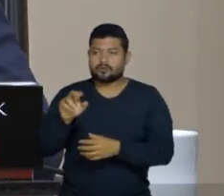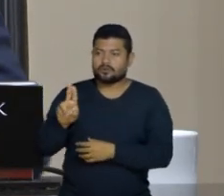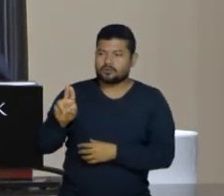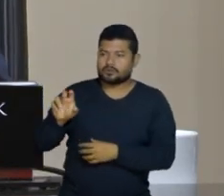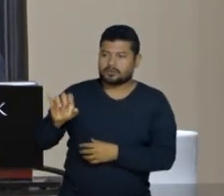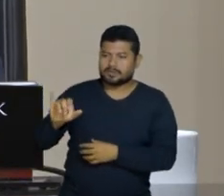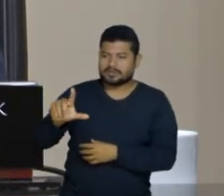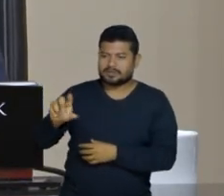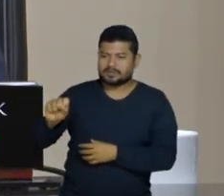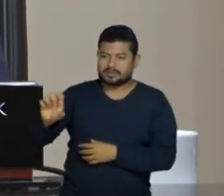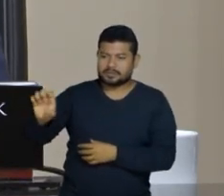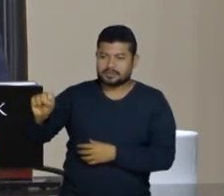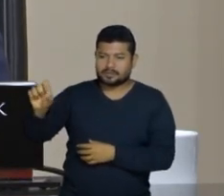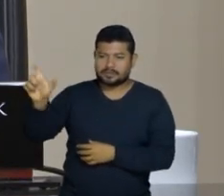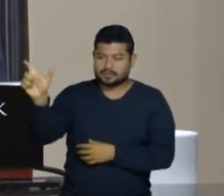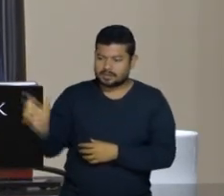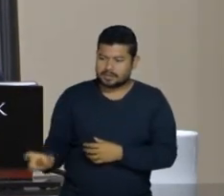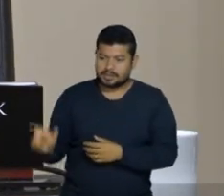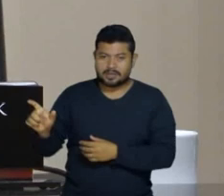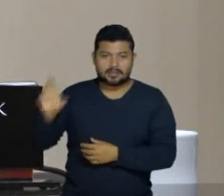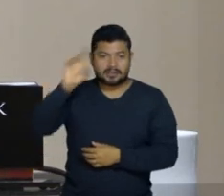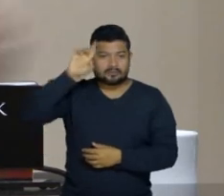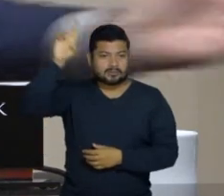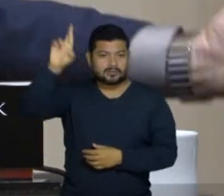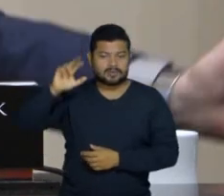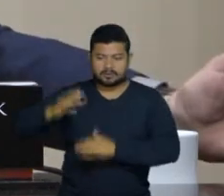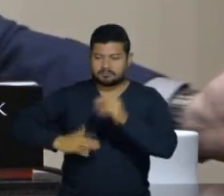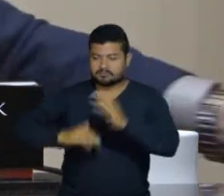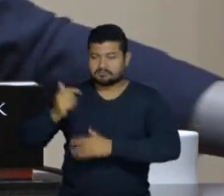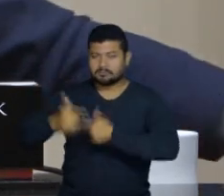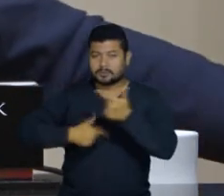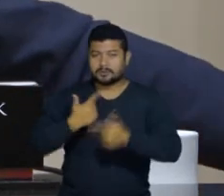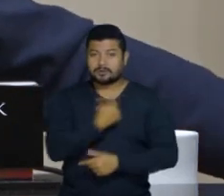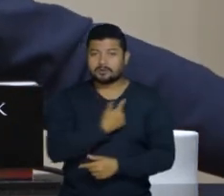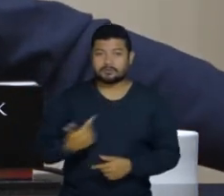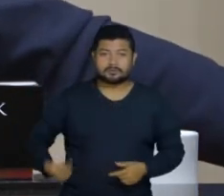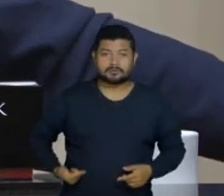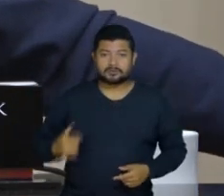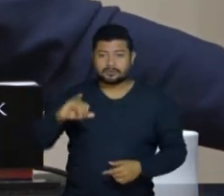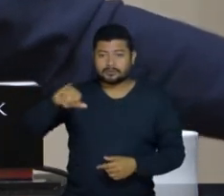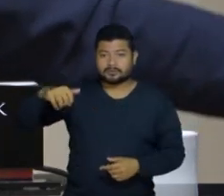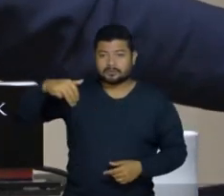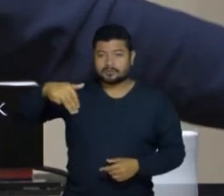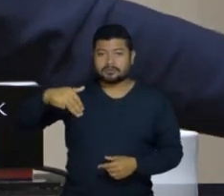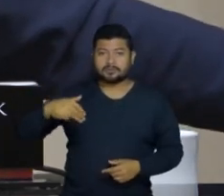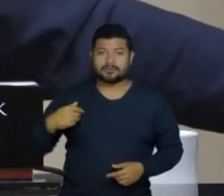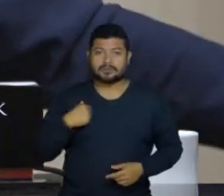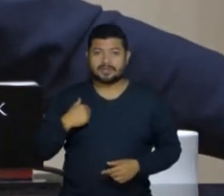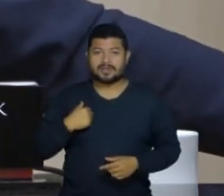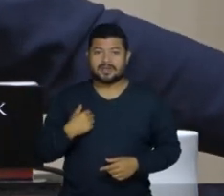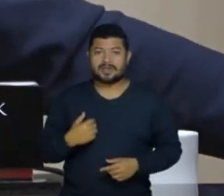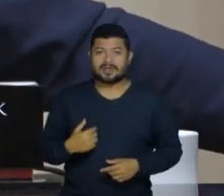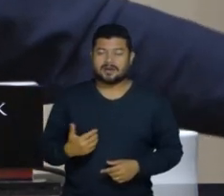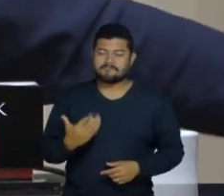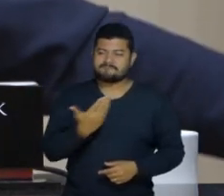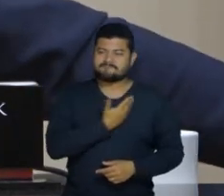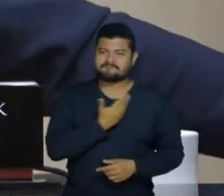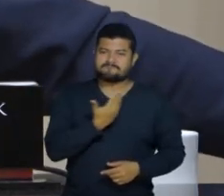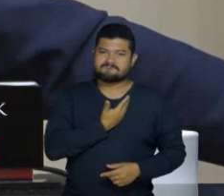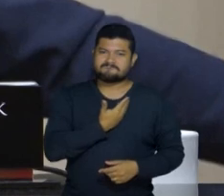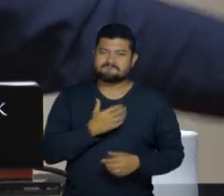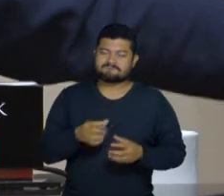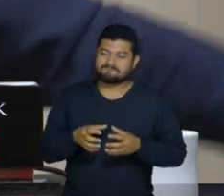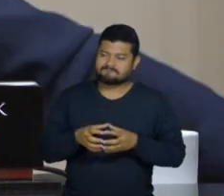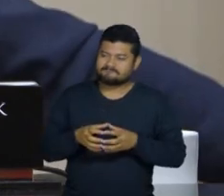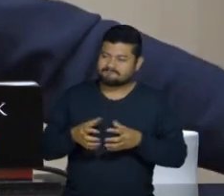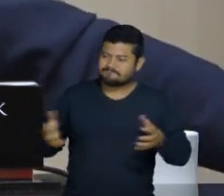trabalho. Governador Jorginho e o meu grande colega Egídio,